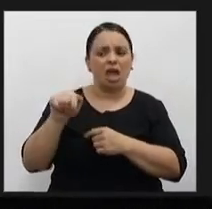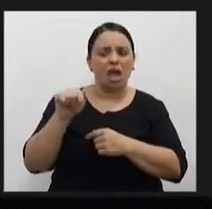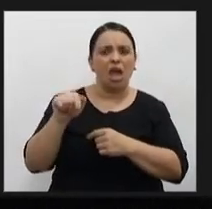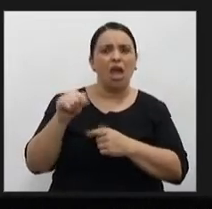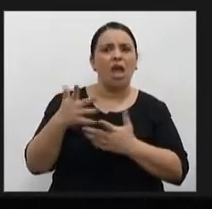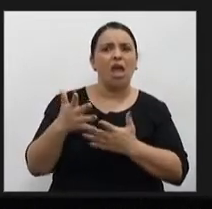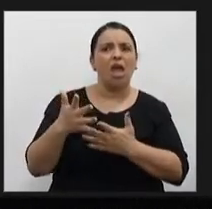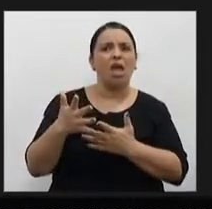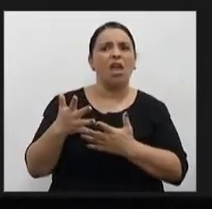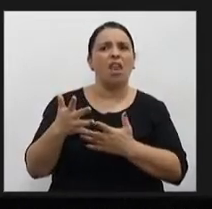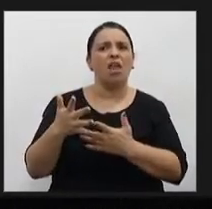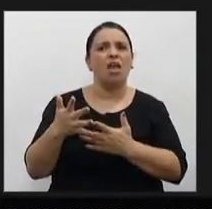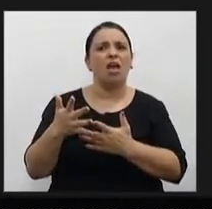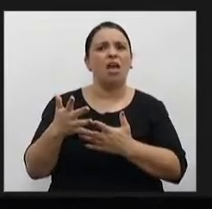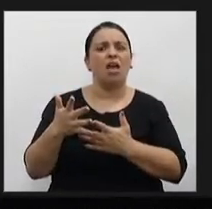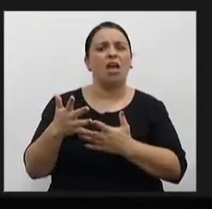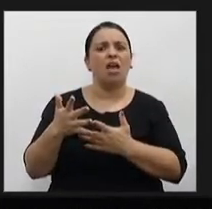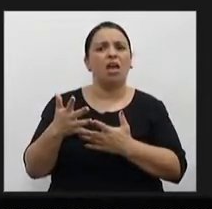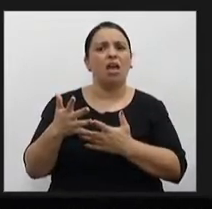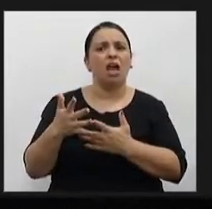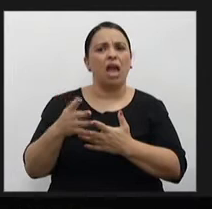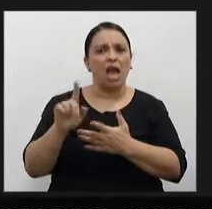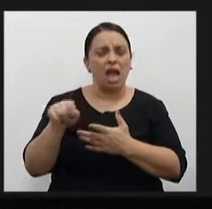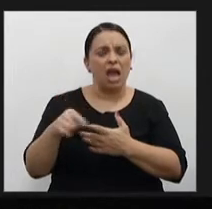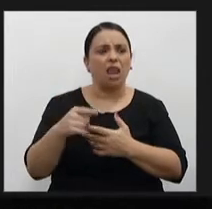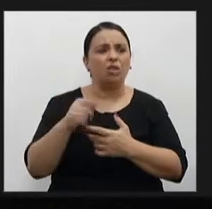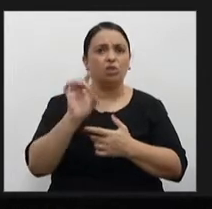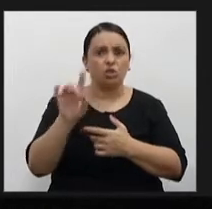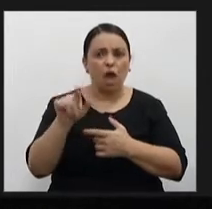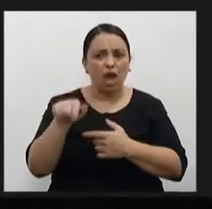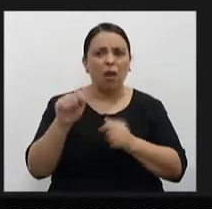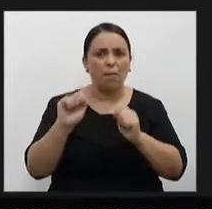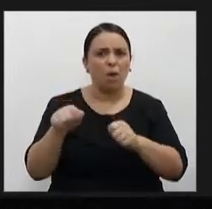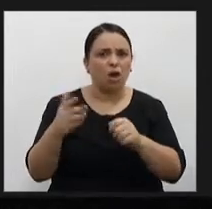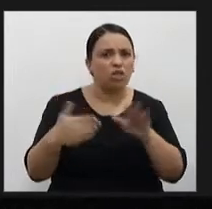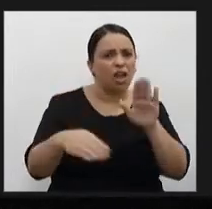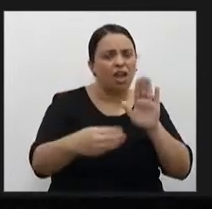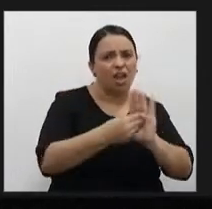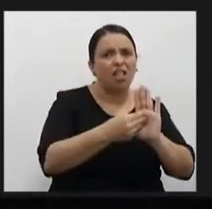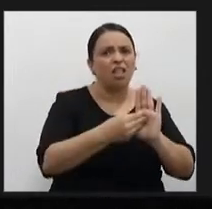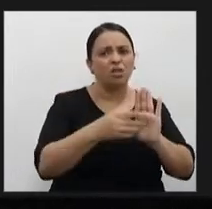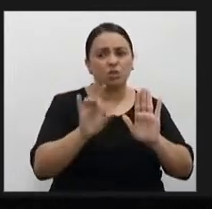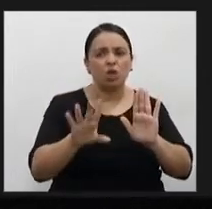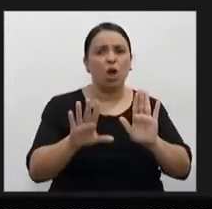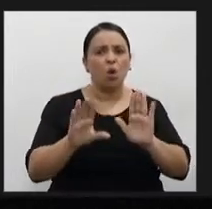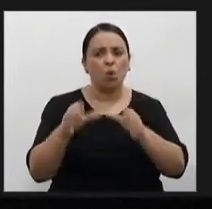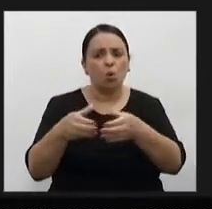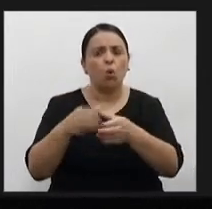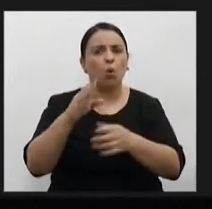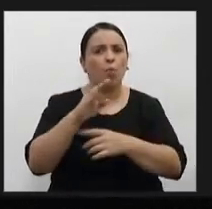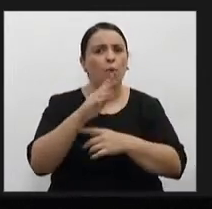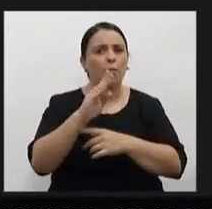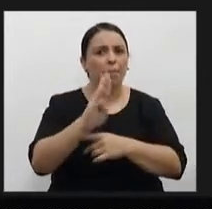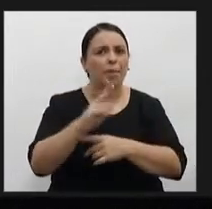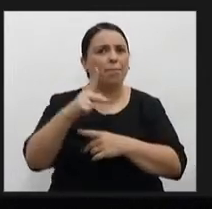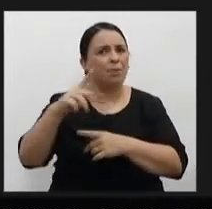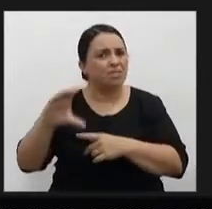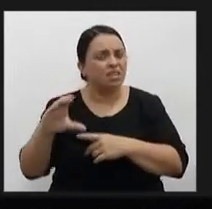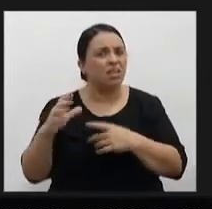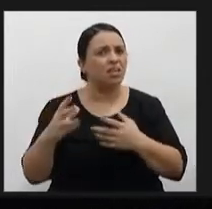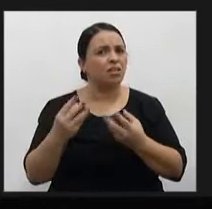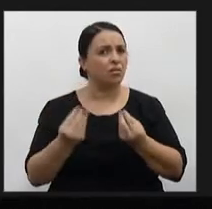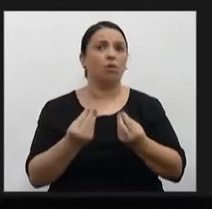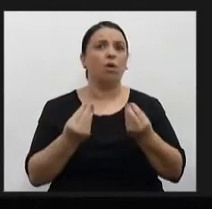violar o direito das outras pessoas com deficiência. Porque tem pessoas que recebem o BPC que têm 20, 30 anos e não